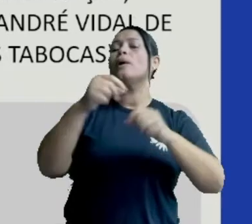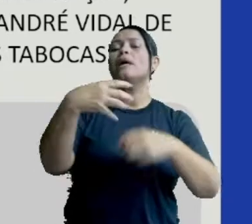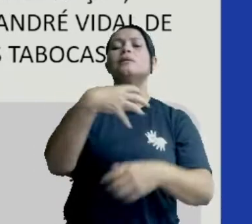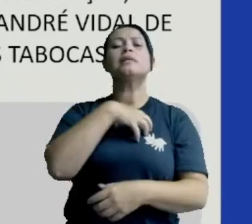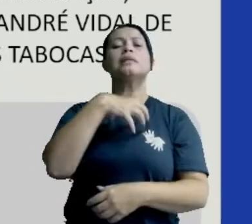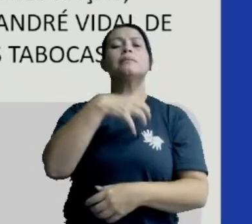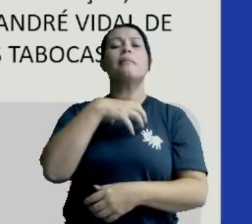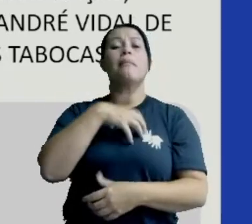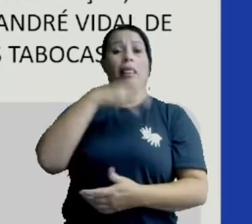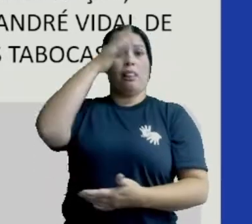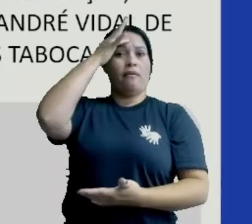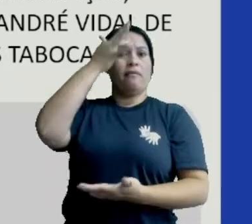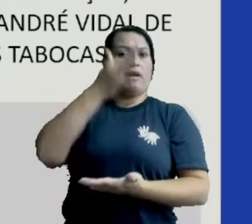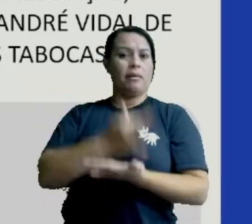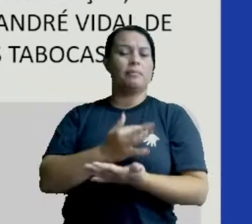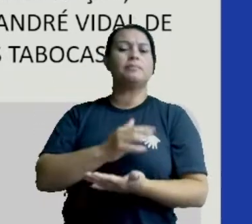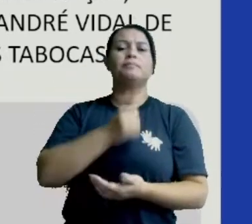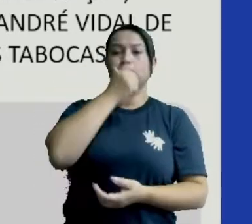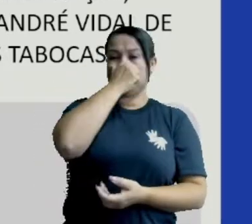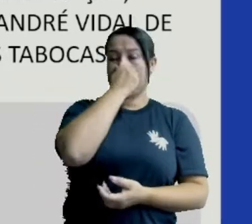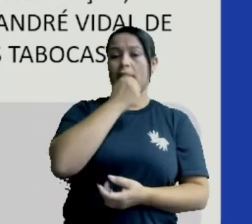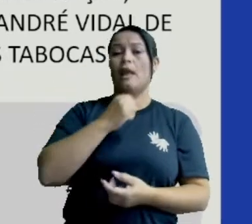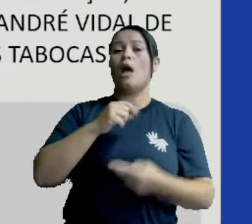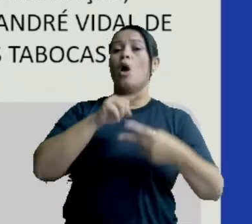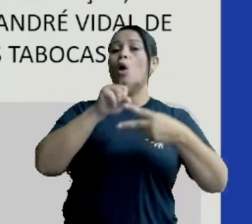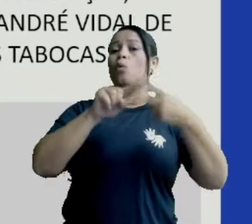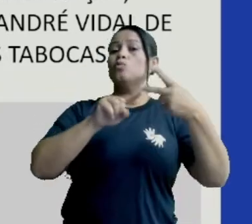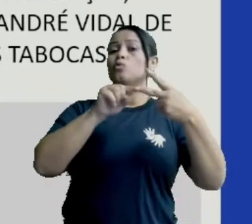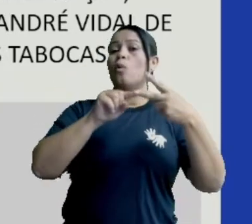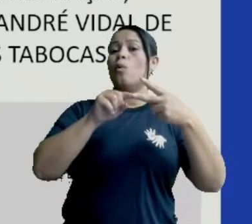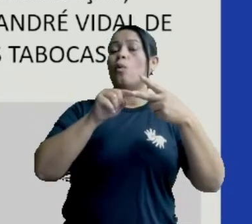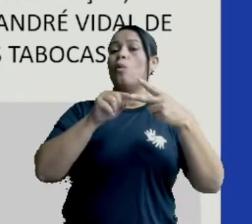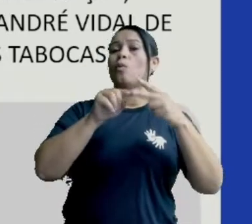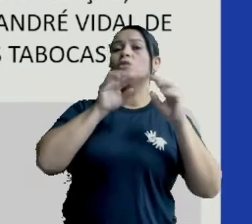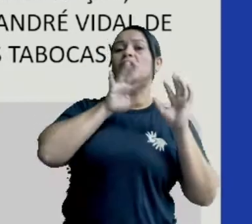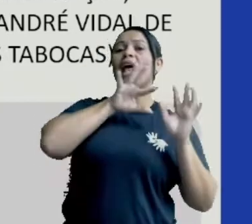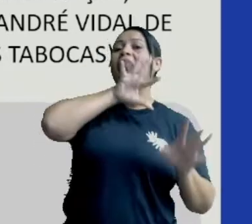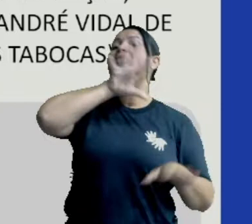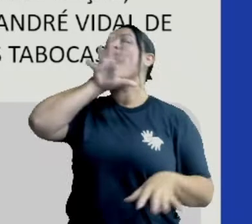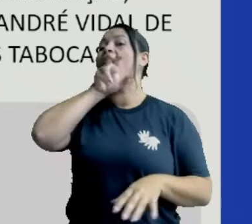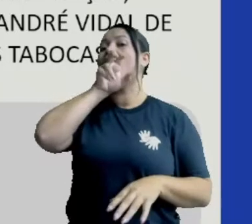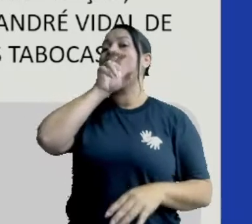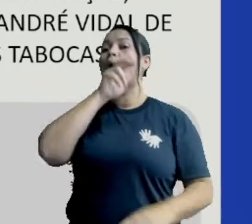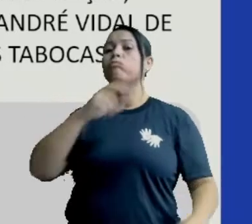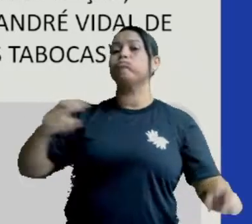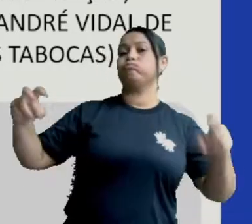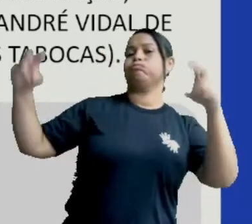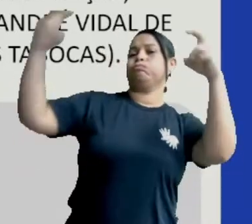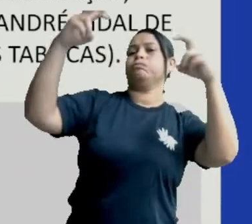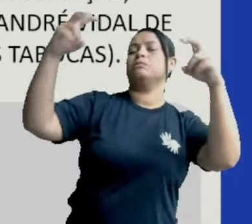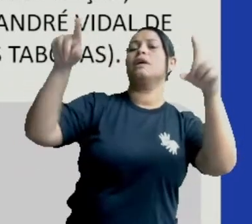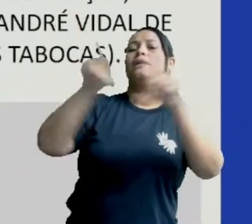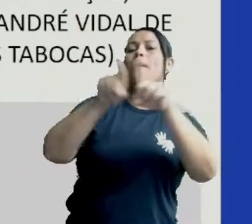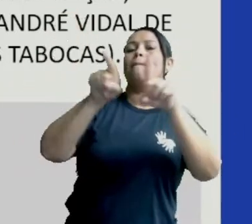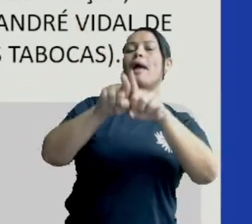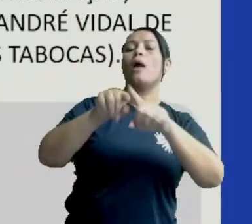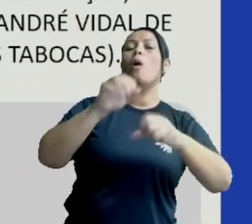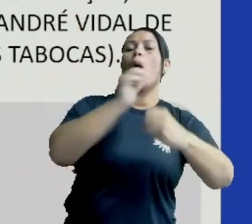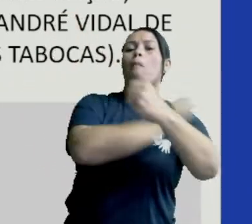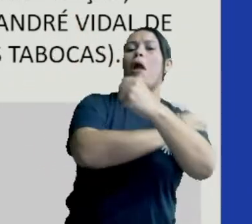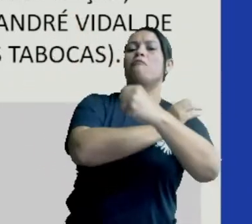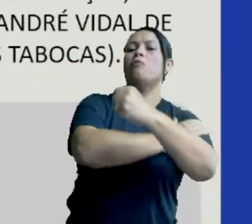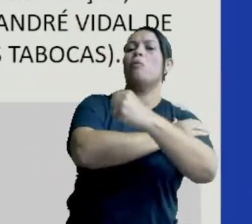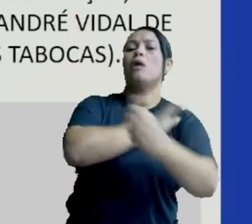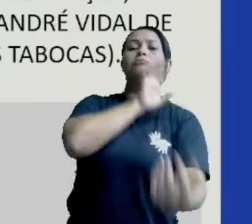sentimento de nossa fé. Os dois leões lá no alto da bandeira, a bravura dos